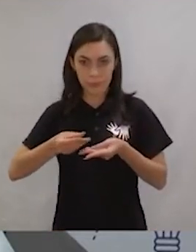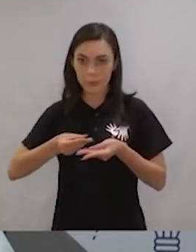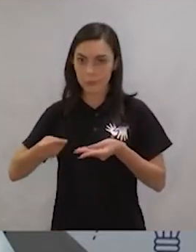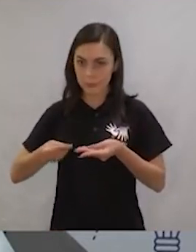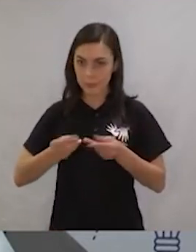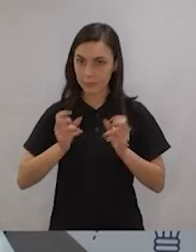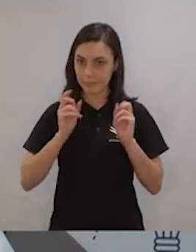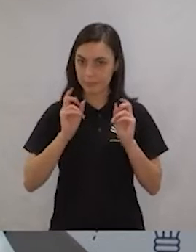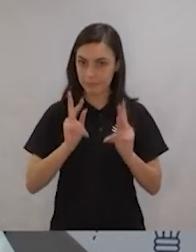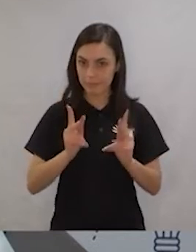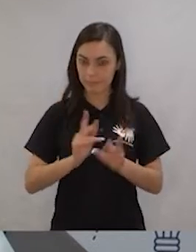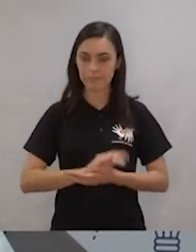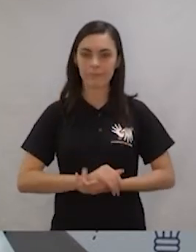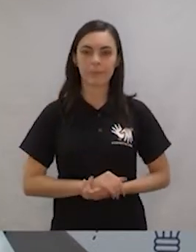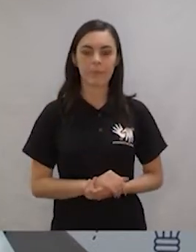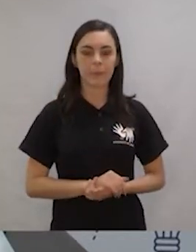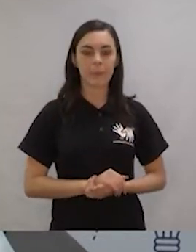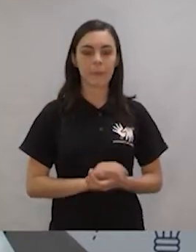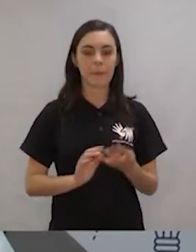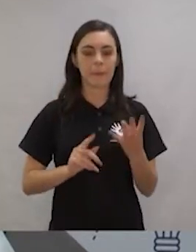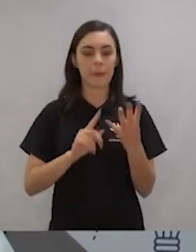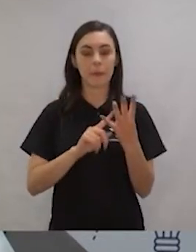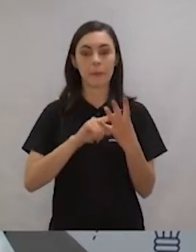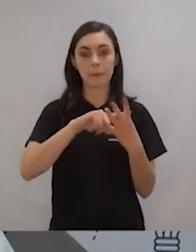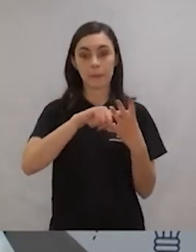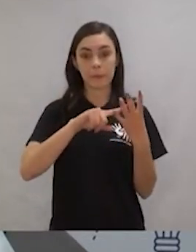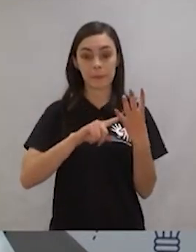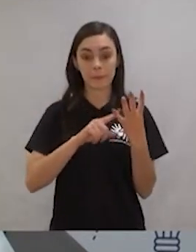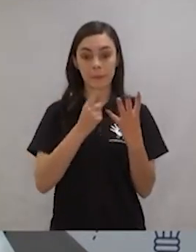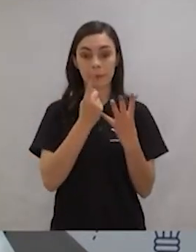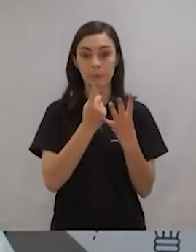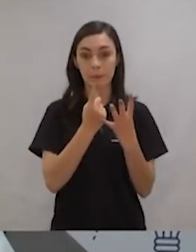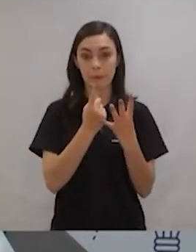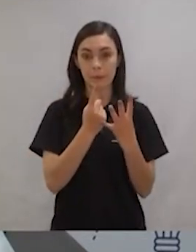distribuir esses grampos então. 1,